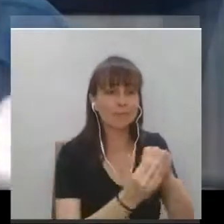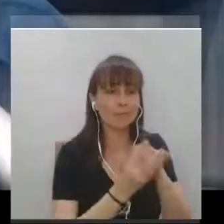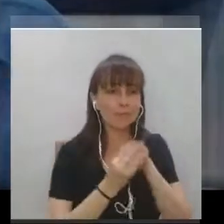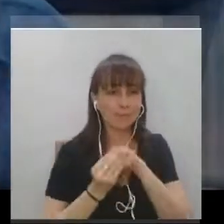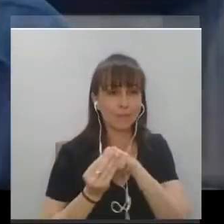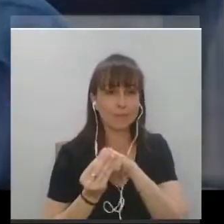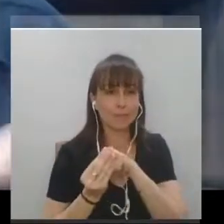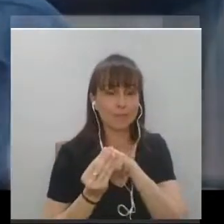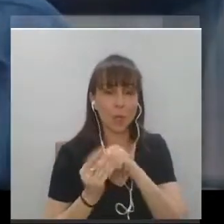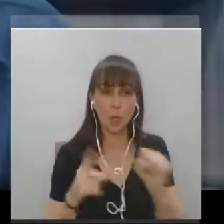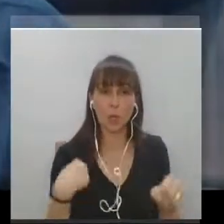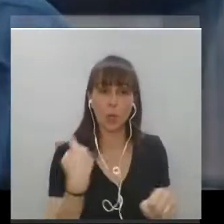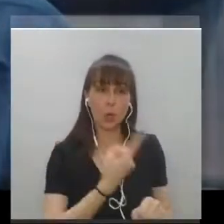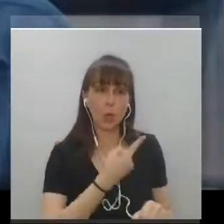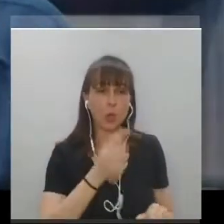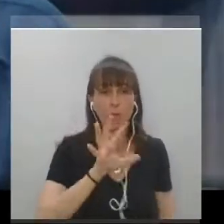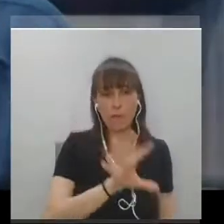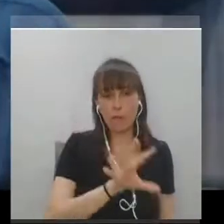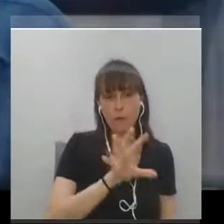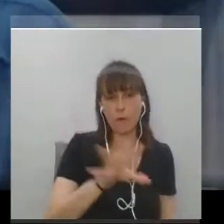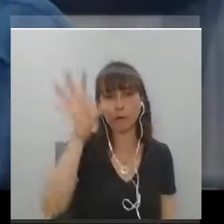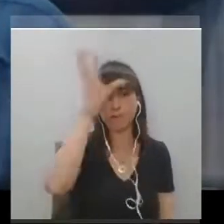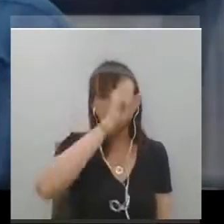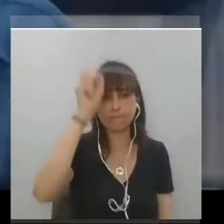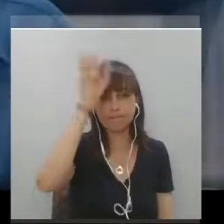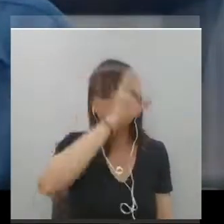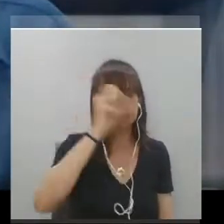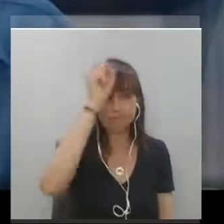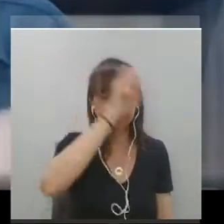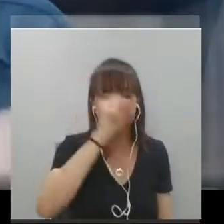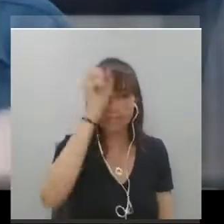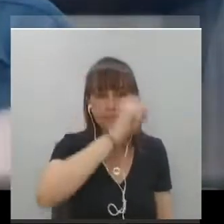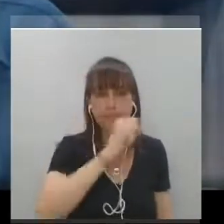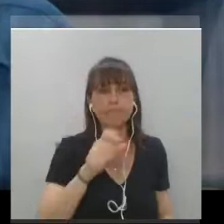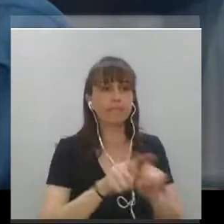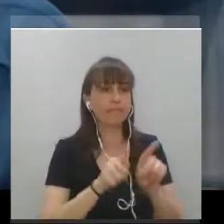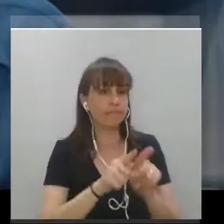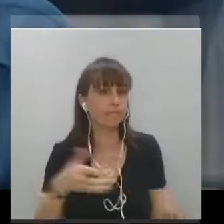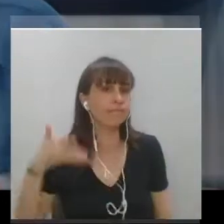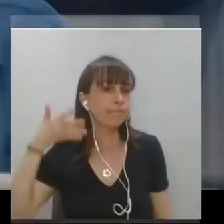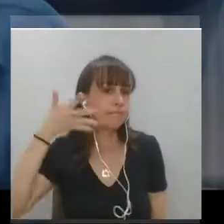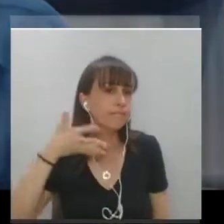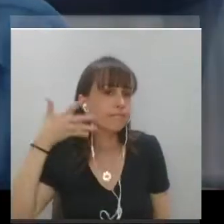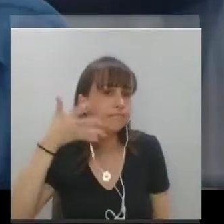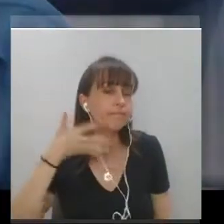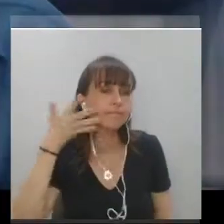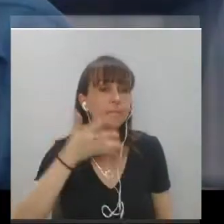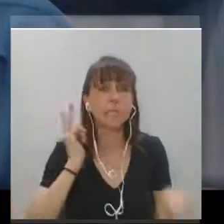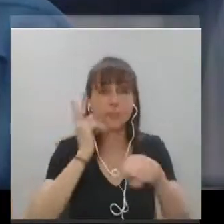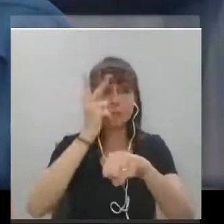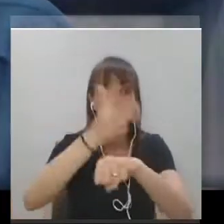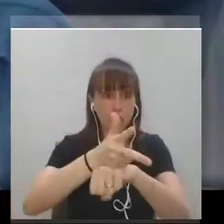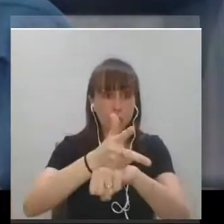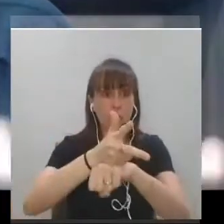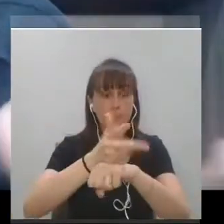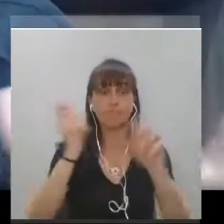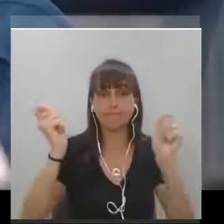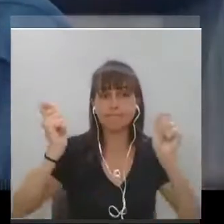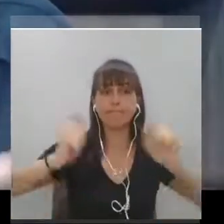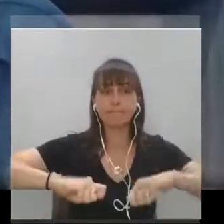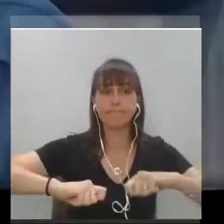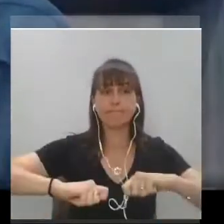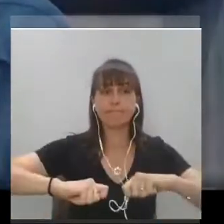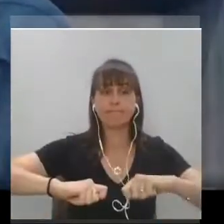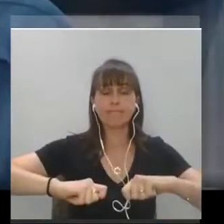de aprendizagem que a gente tem em se tratando aí de palestra, de vídeos, etc., a forma de aprendizagem é um